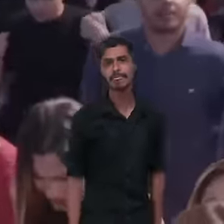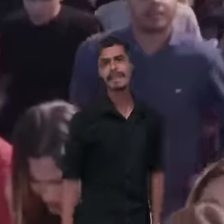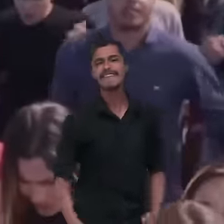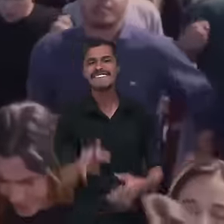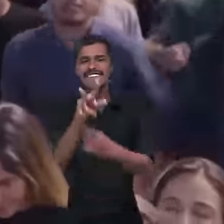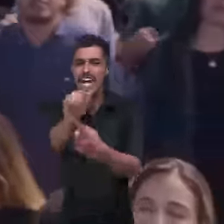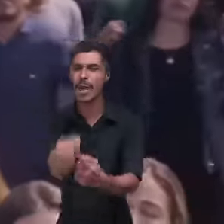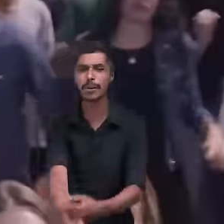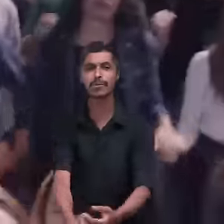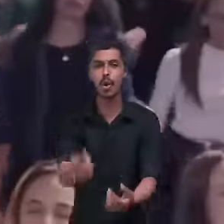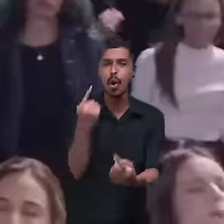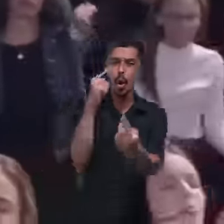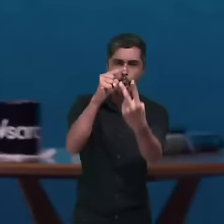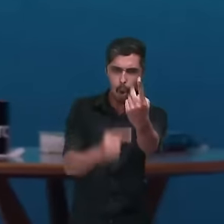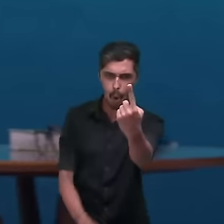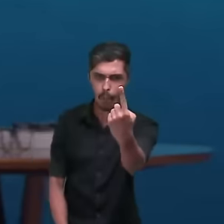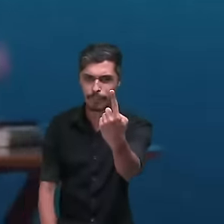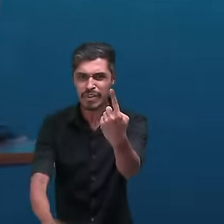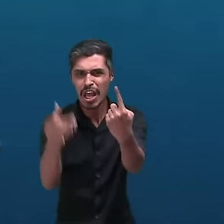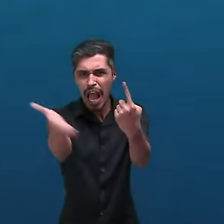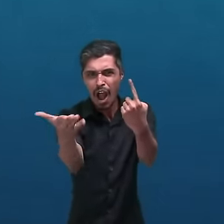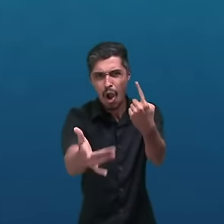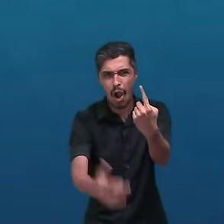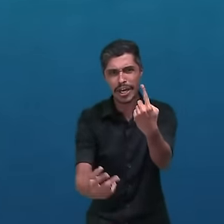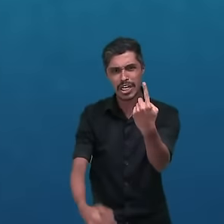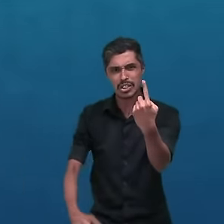Dois. Em nome do Filho.